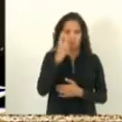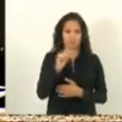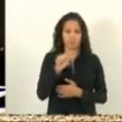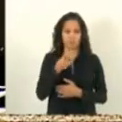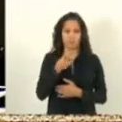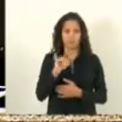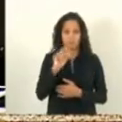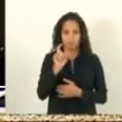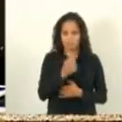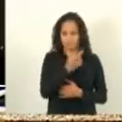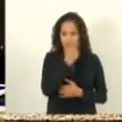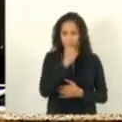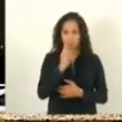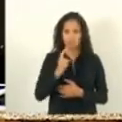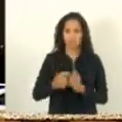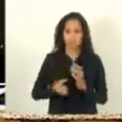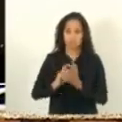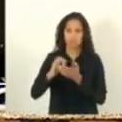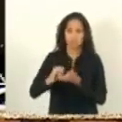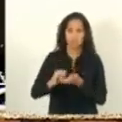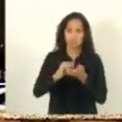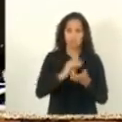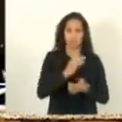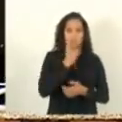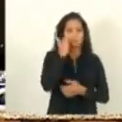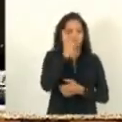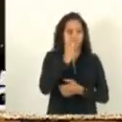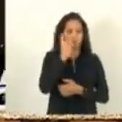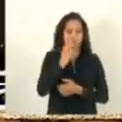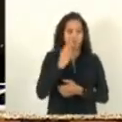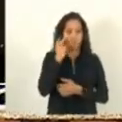Pagung. Antes, porém, eu cumprimento todos os vereadores e o vice-prefeito aqui da cidade.